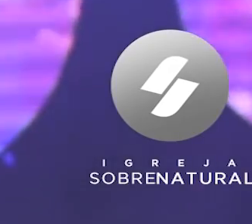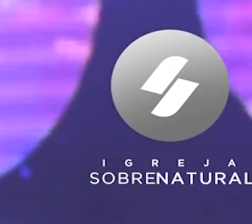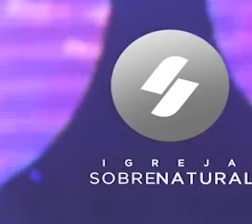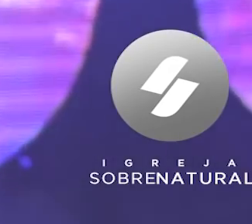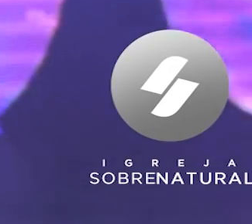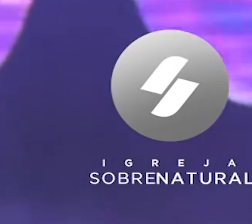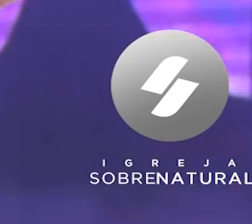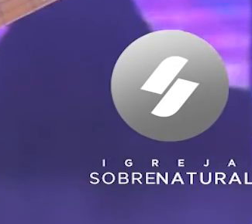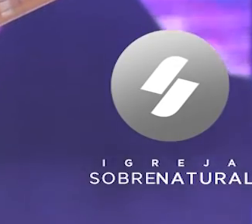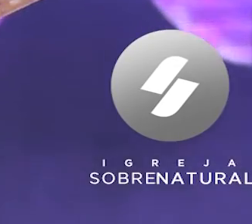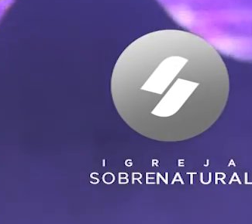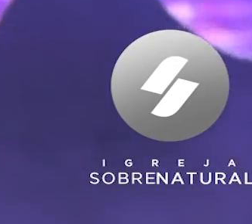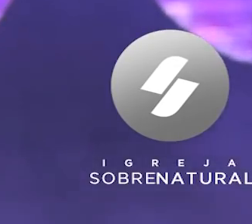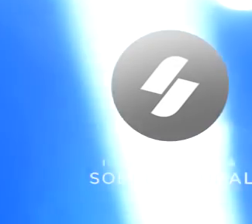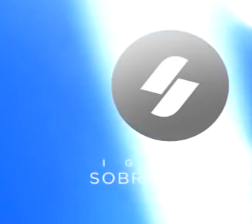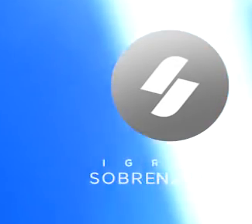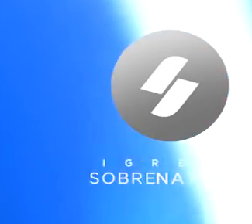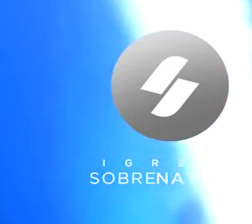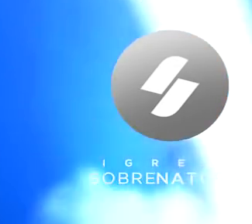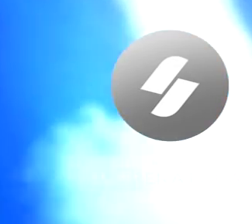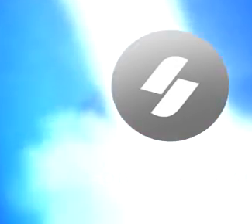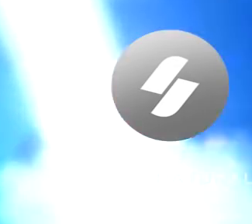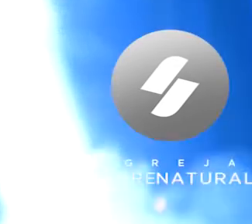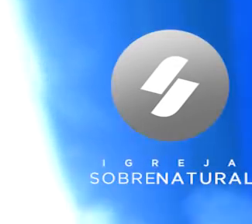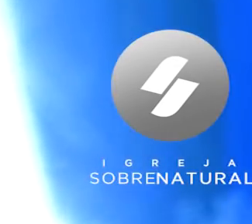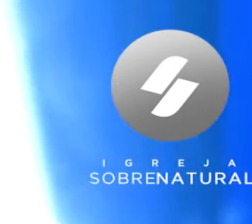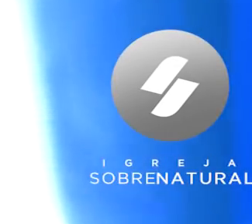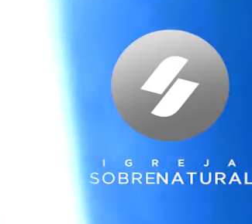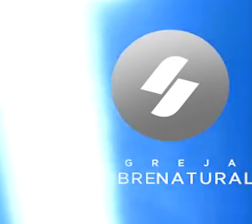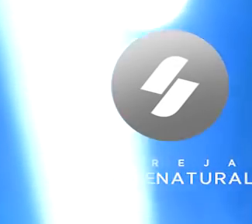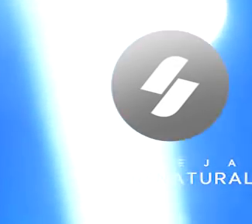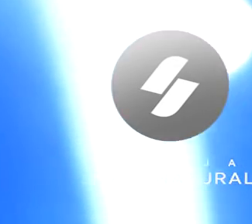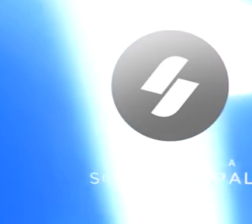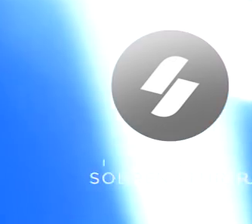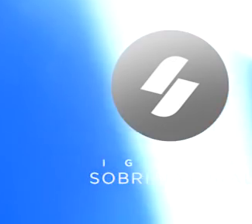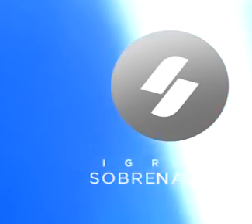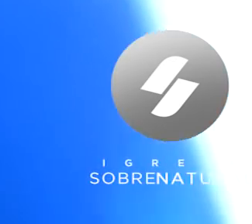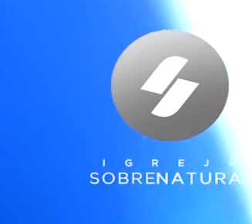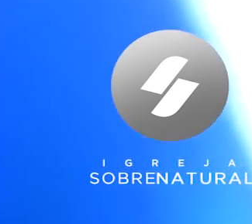aí a jesus jogador